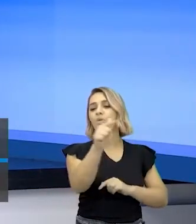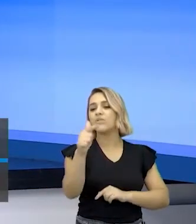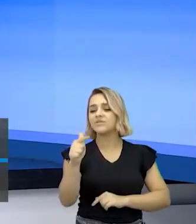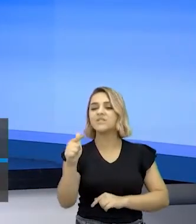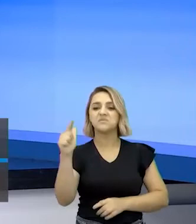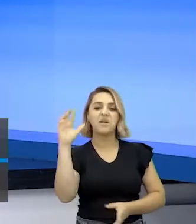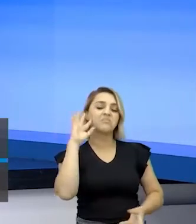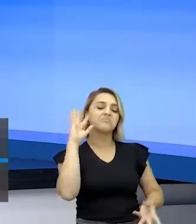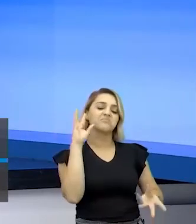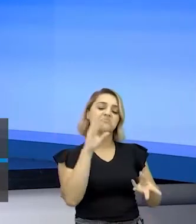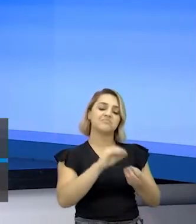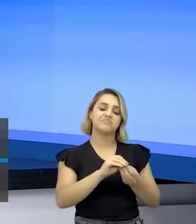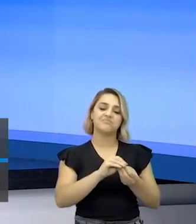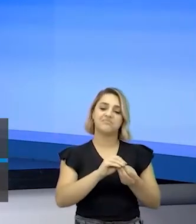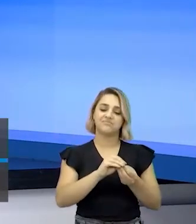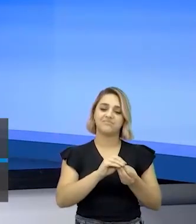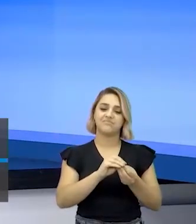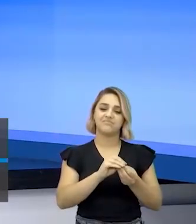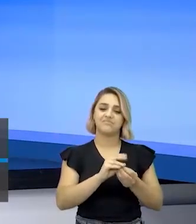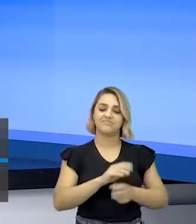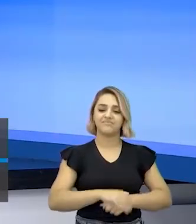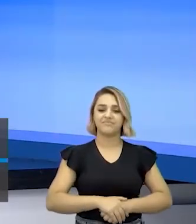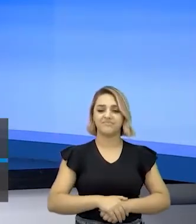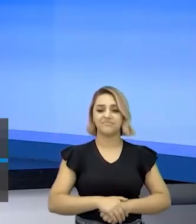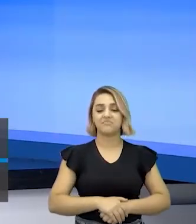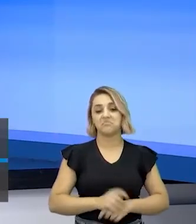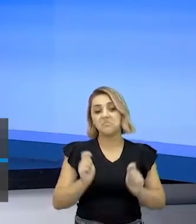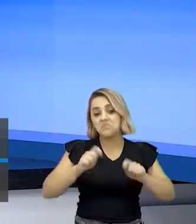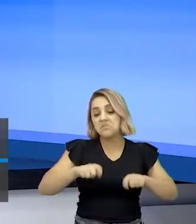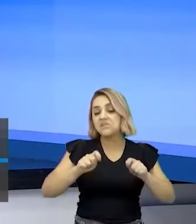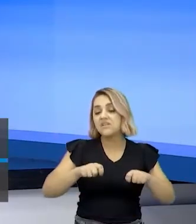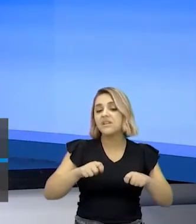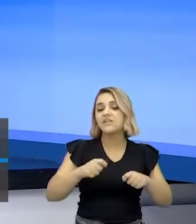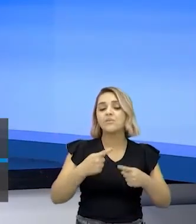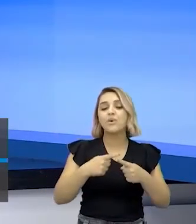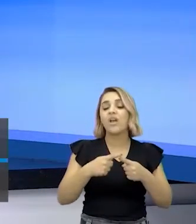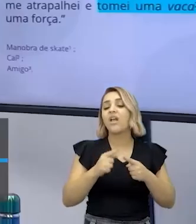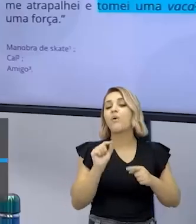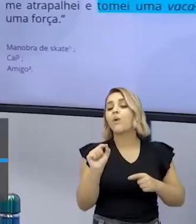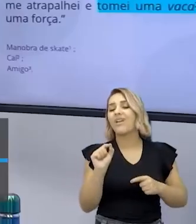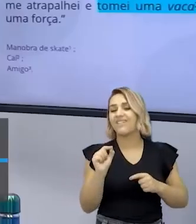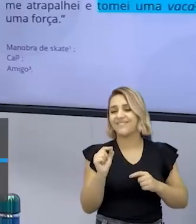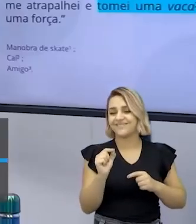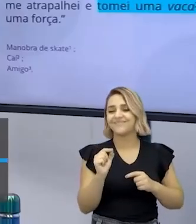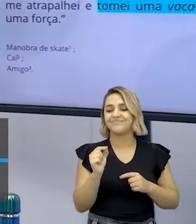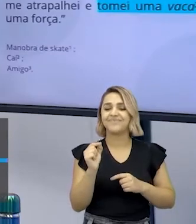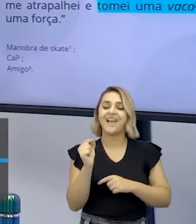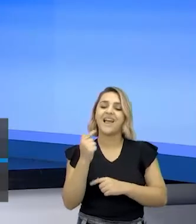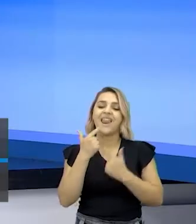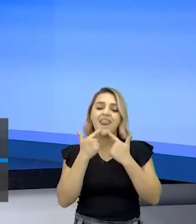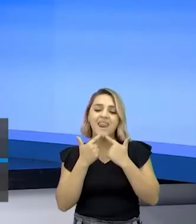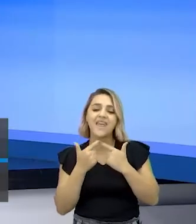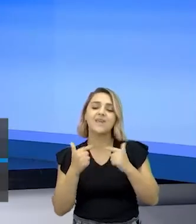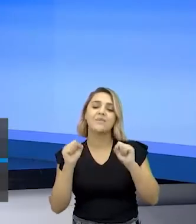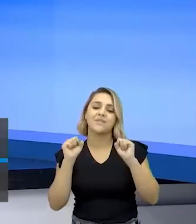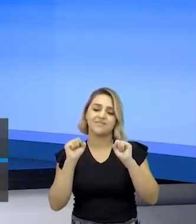compreendido. Possivelmente mais pessoas teriam compreendido. Por quê? Estaríamos usando a norma padrão, né? Mas você